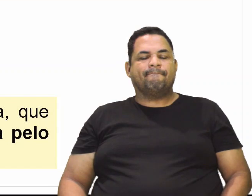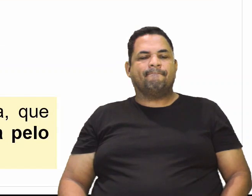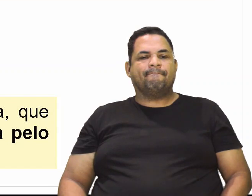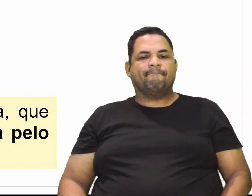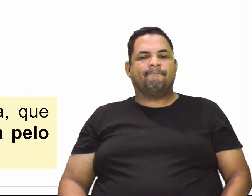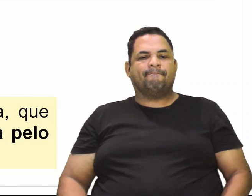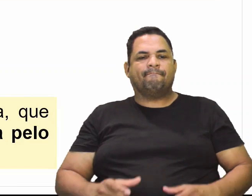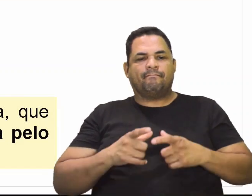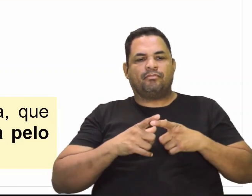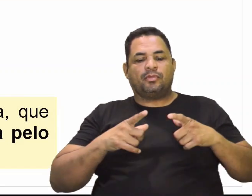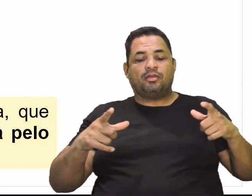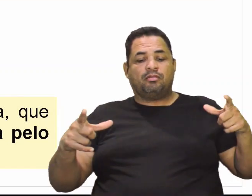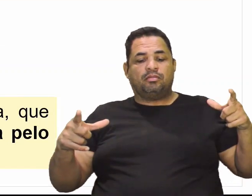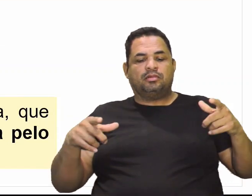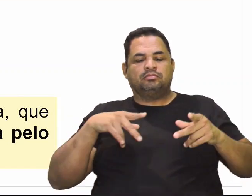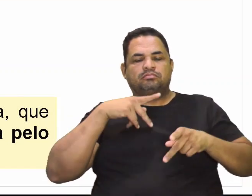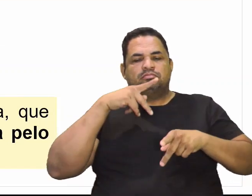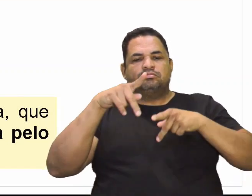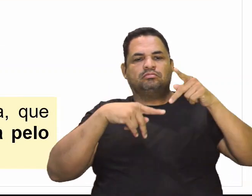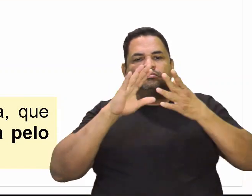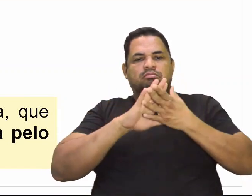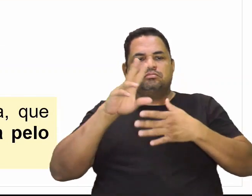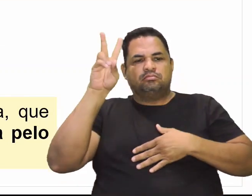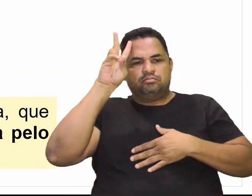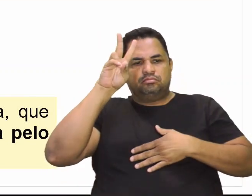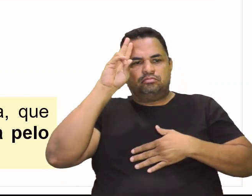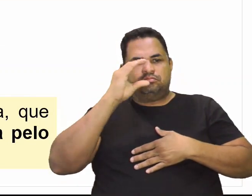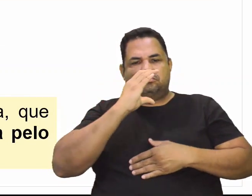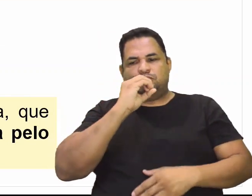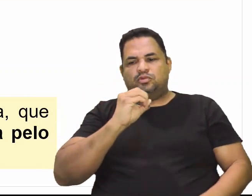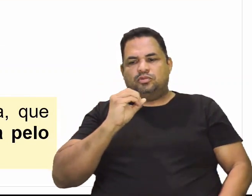a maior civilização da história ocidental.